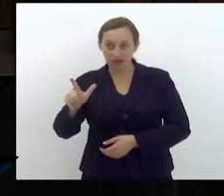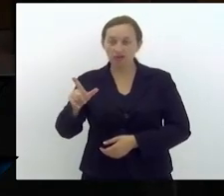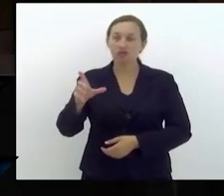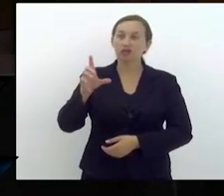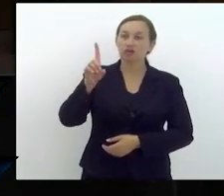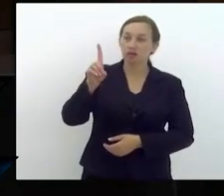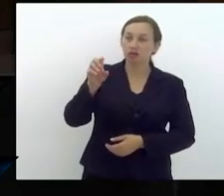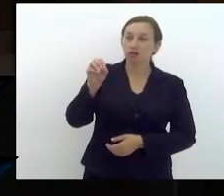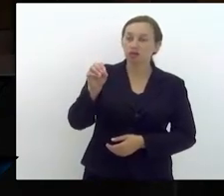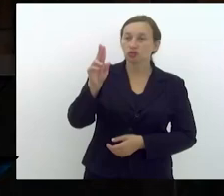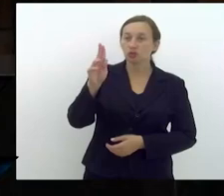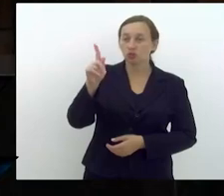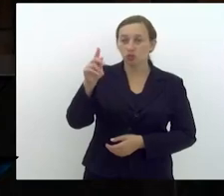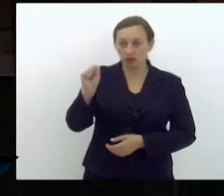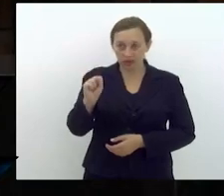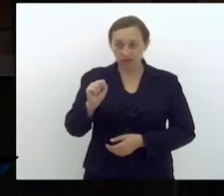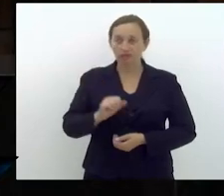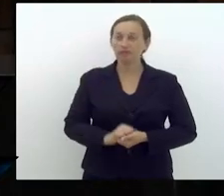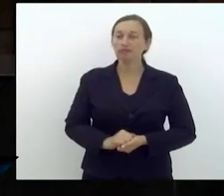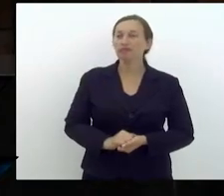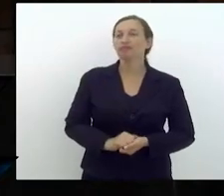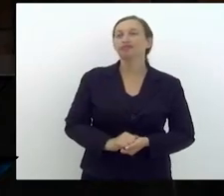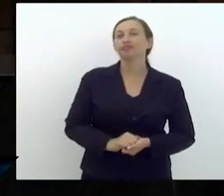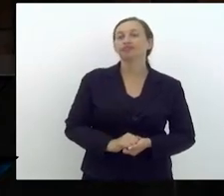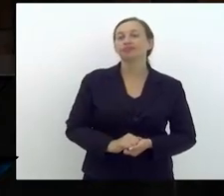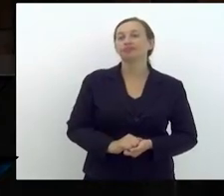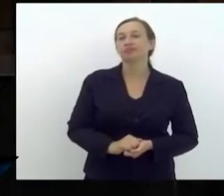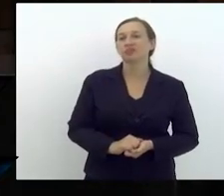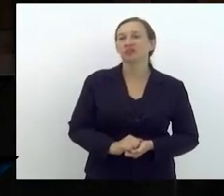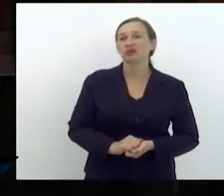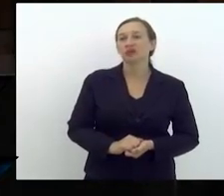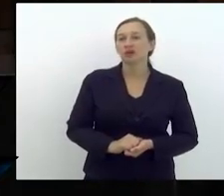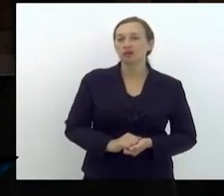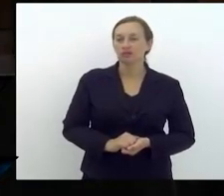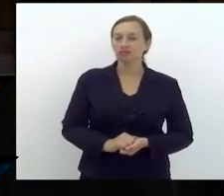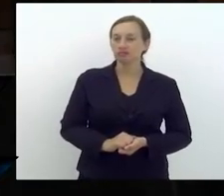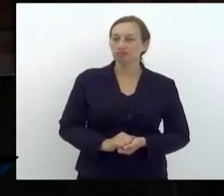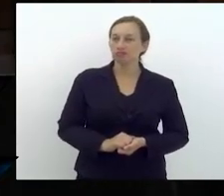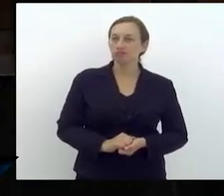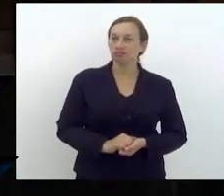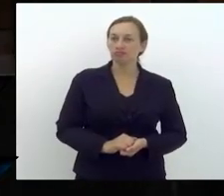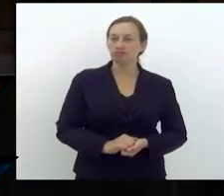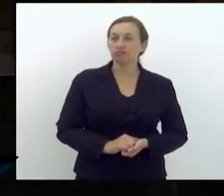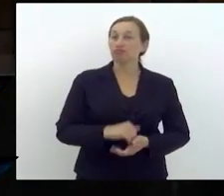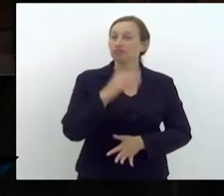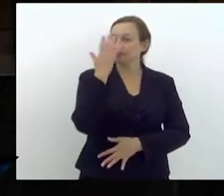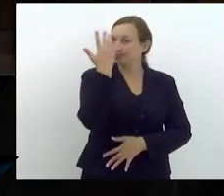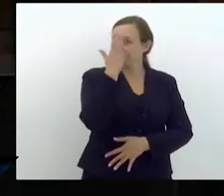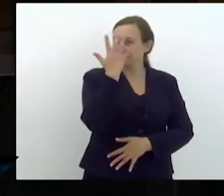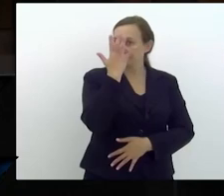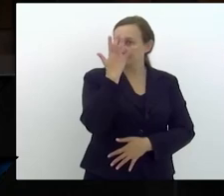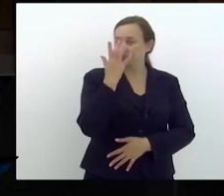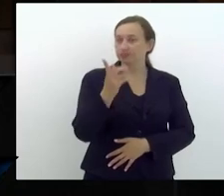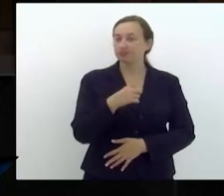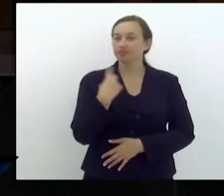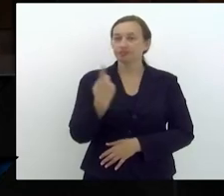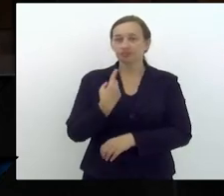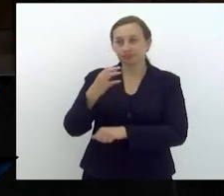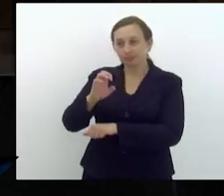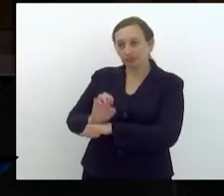Douglas ruas que estabelece o fomento para o Carnaval do nosso Estado